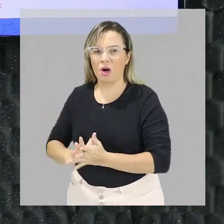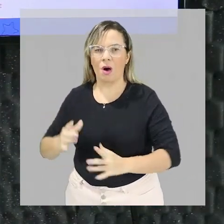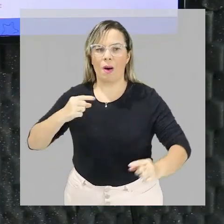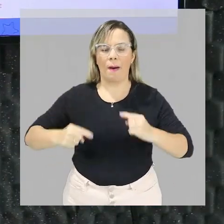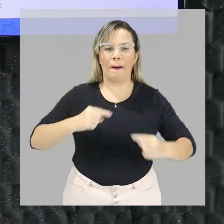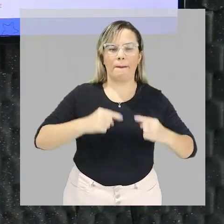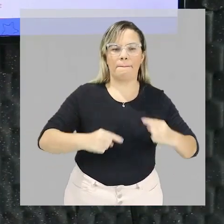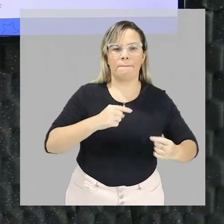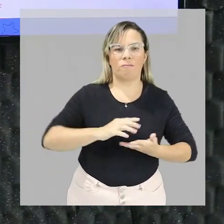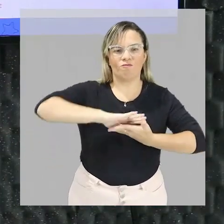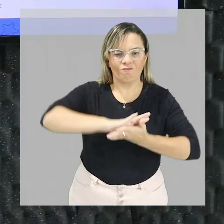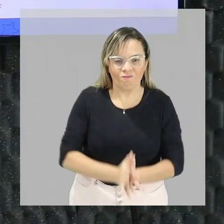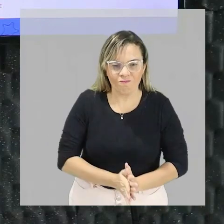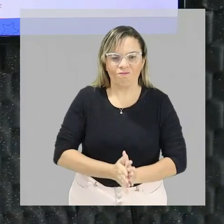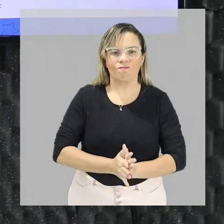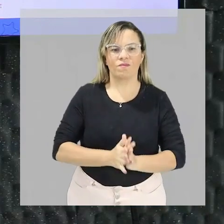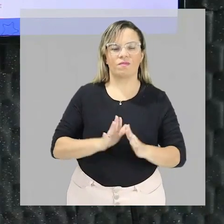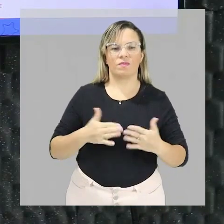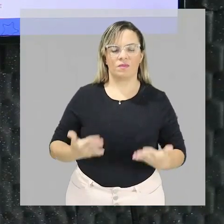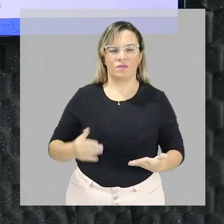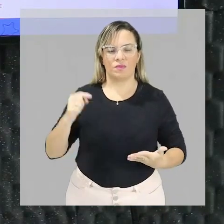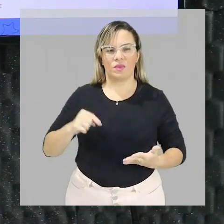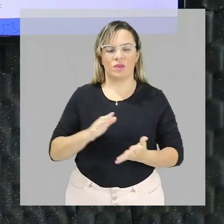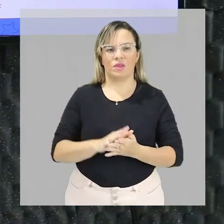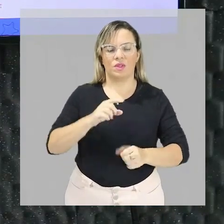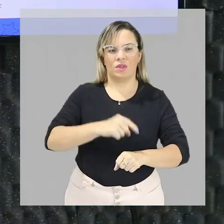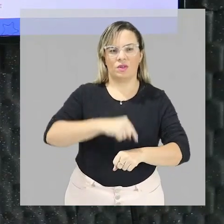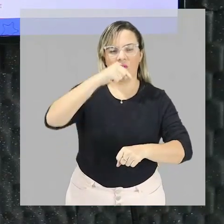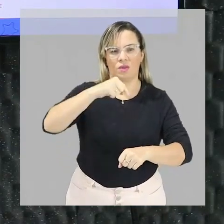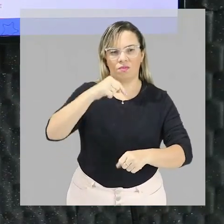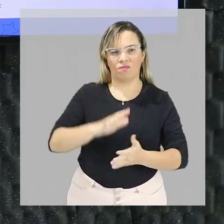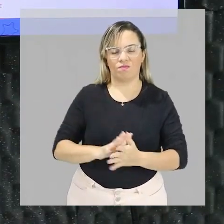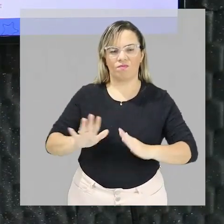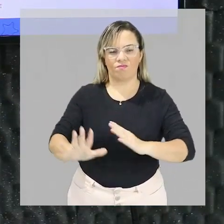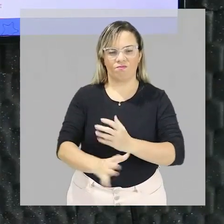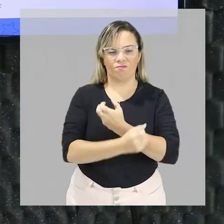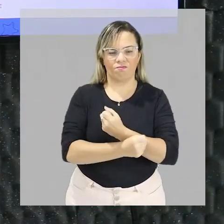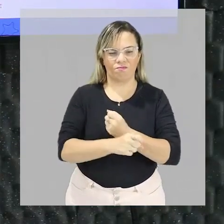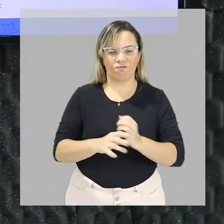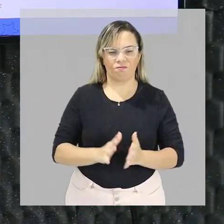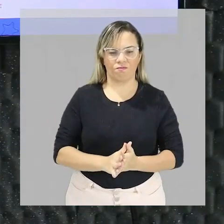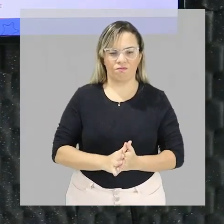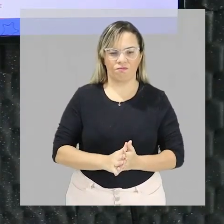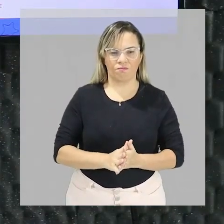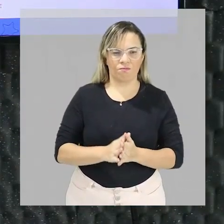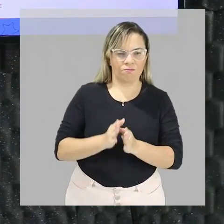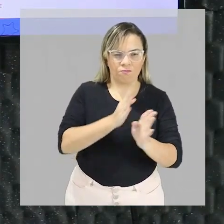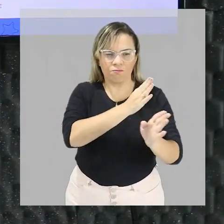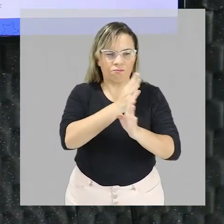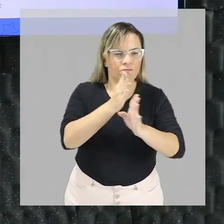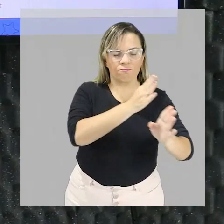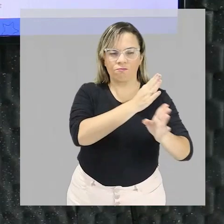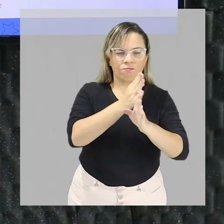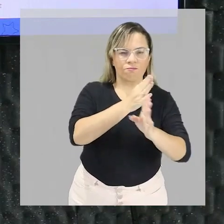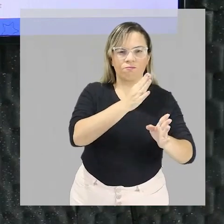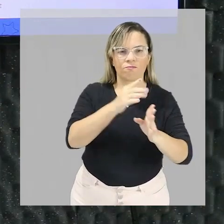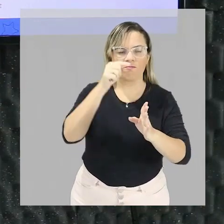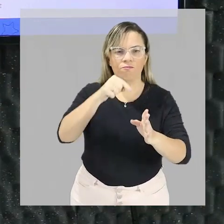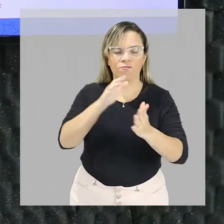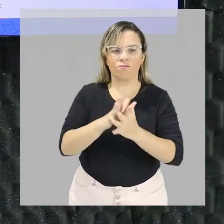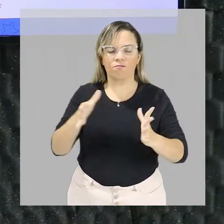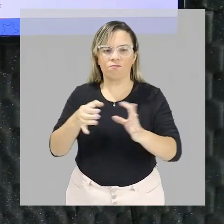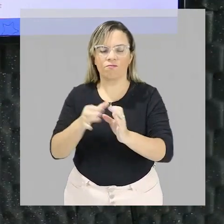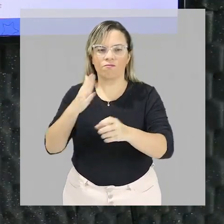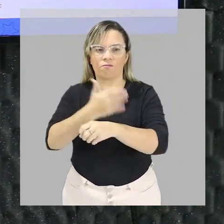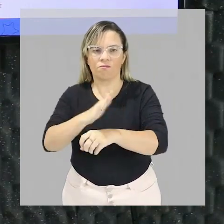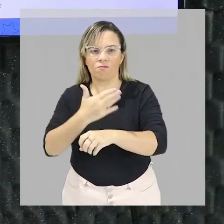forma indiscriminada. Esse momento de censura e perseguição, aliado inclusive às